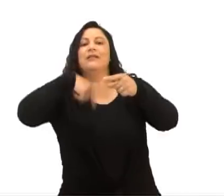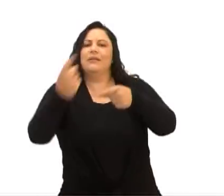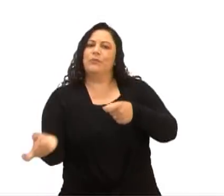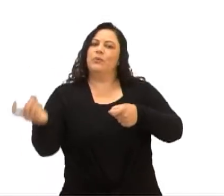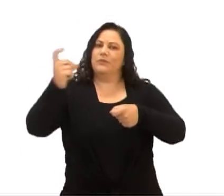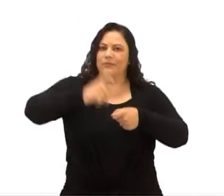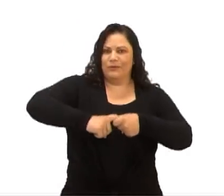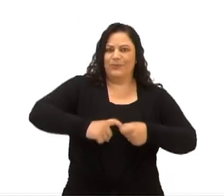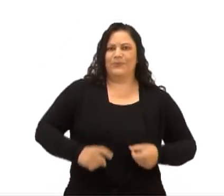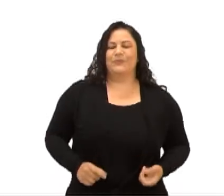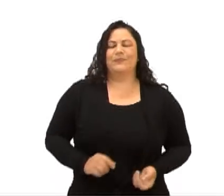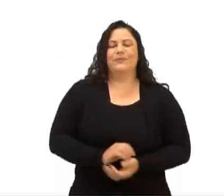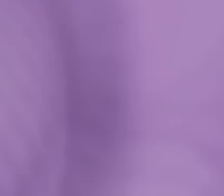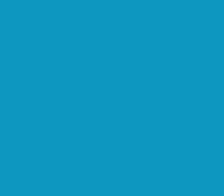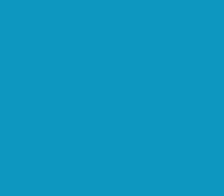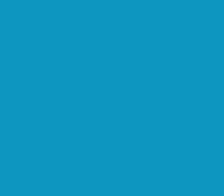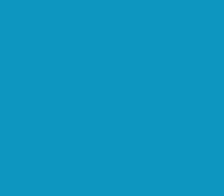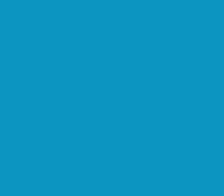conferir.